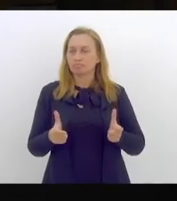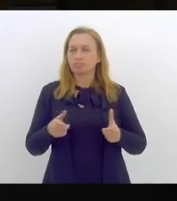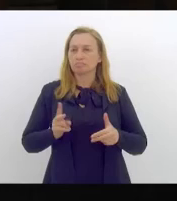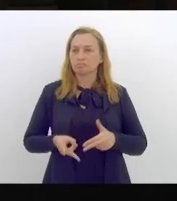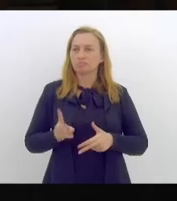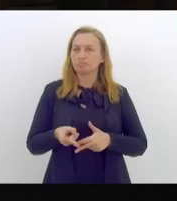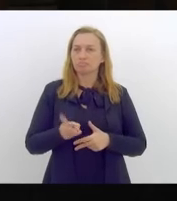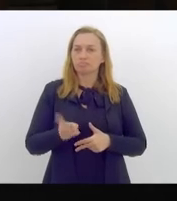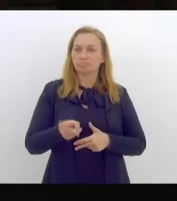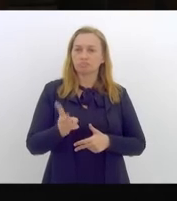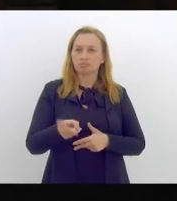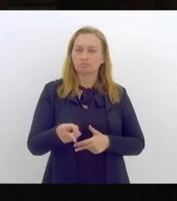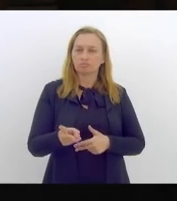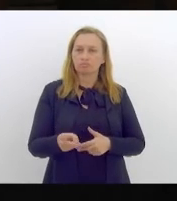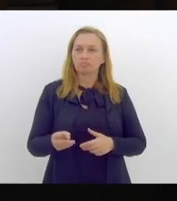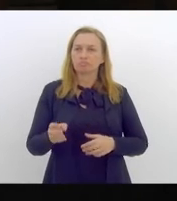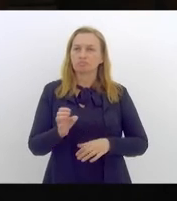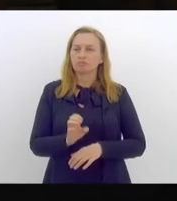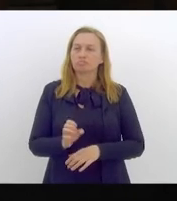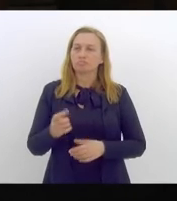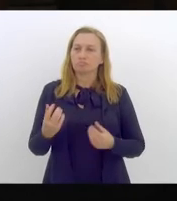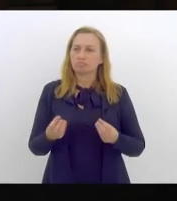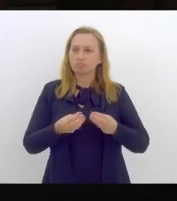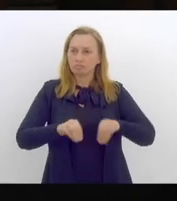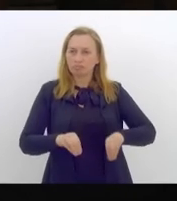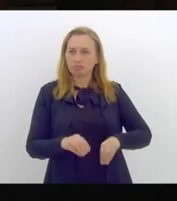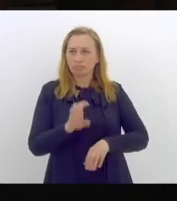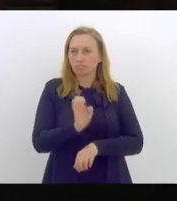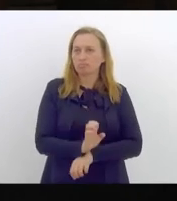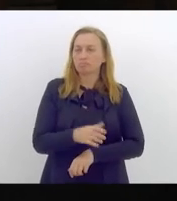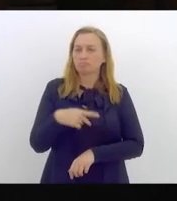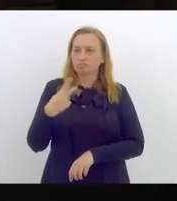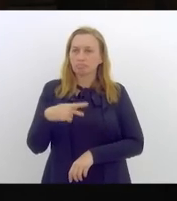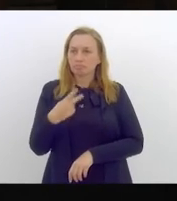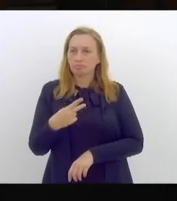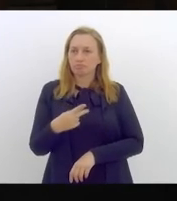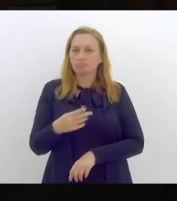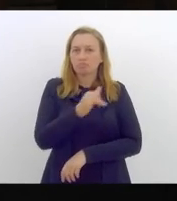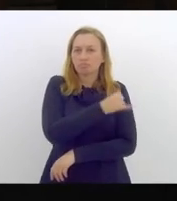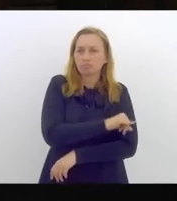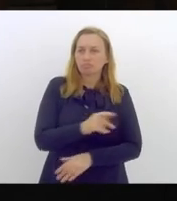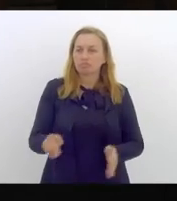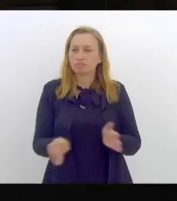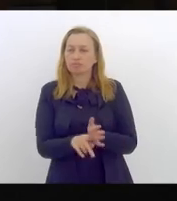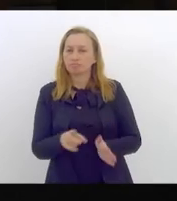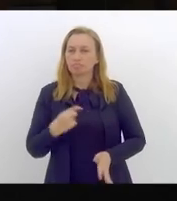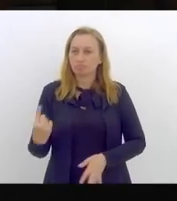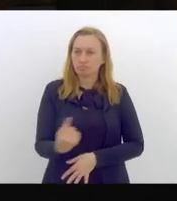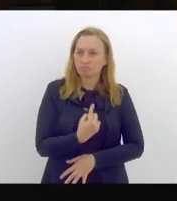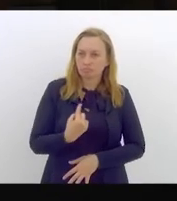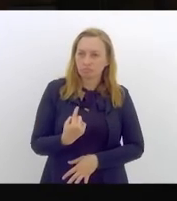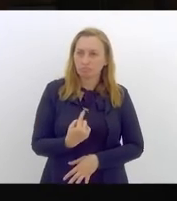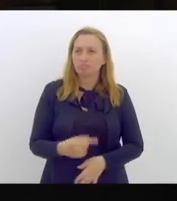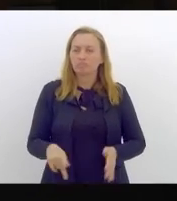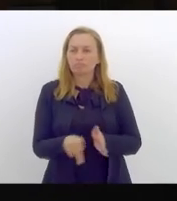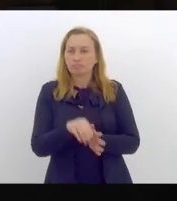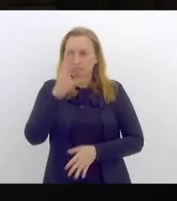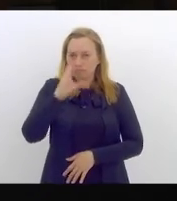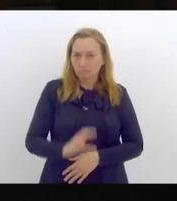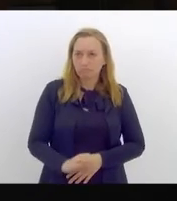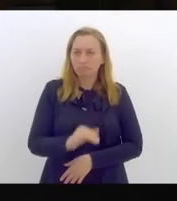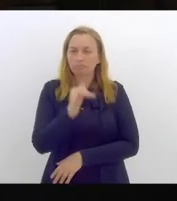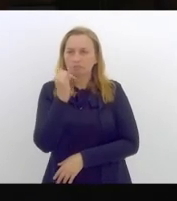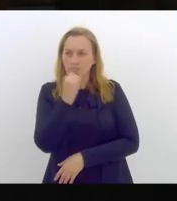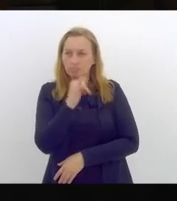continua chantageando os estados. Então, a gente precisa reafirmar que o Rio é nosso, que o Rio é do cidadão